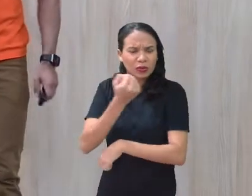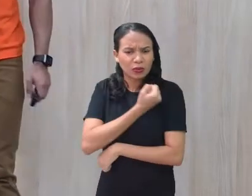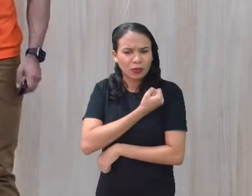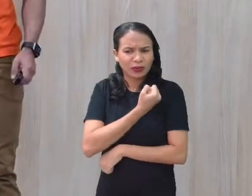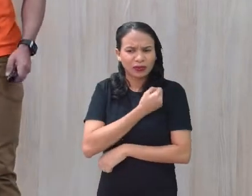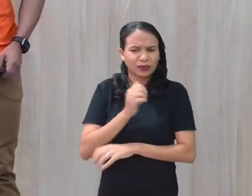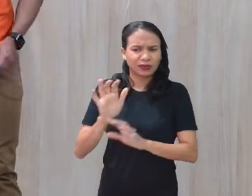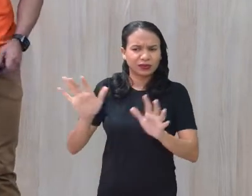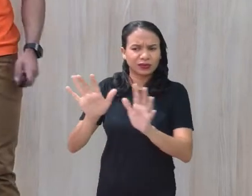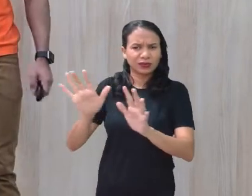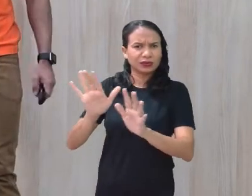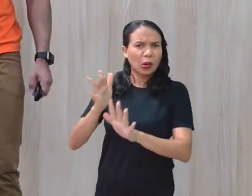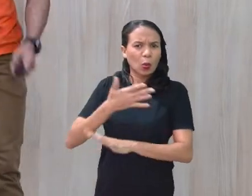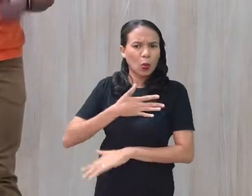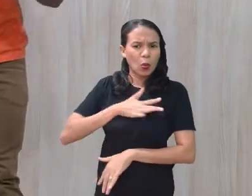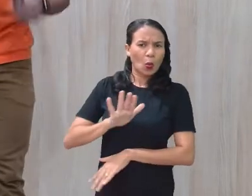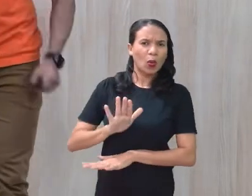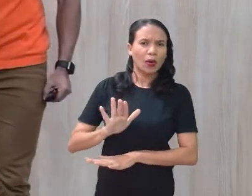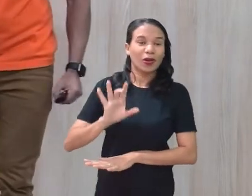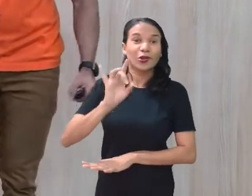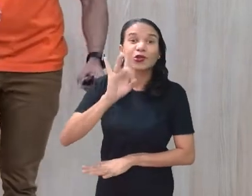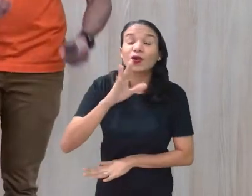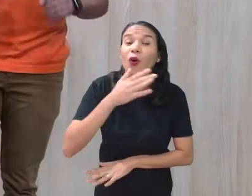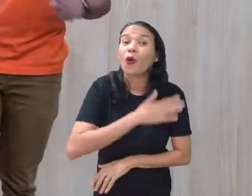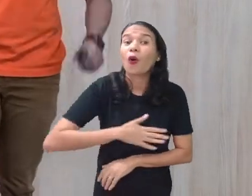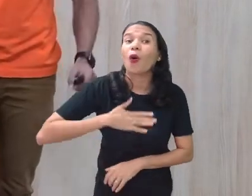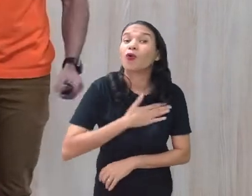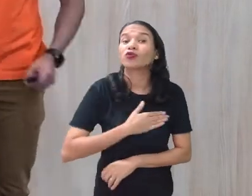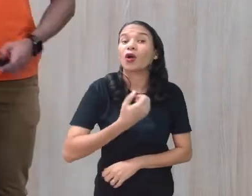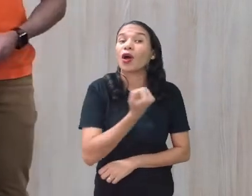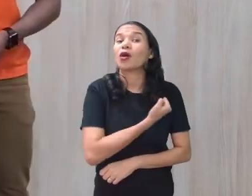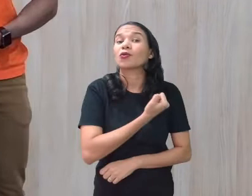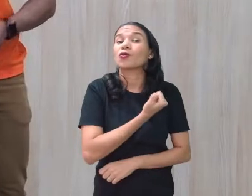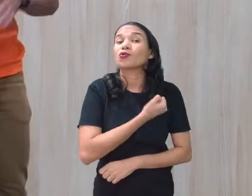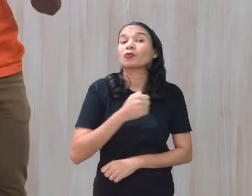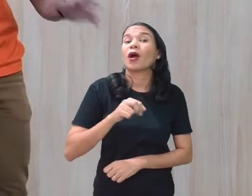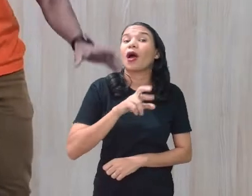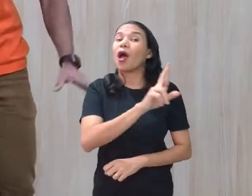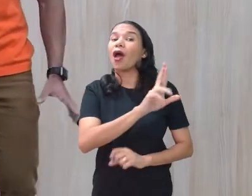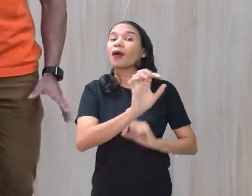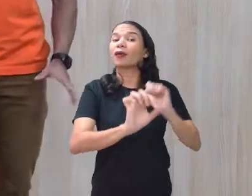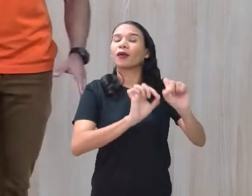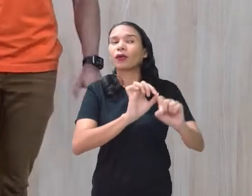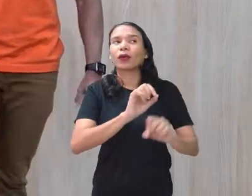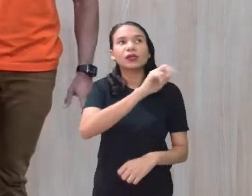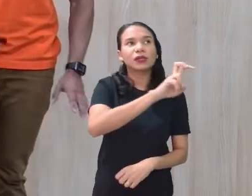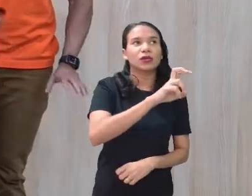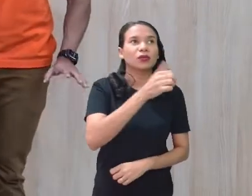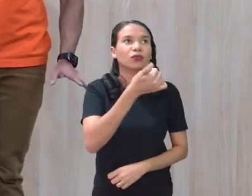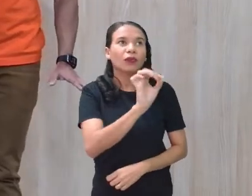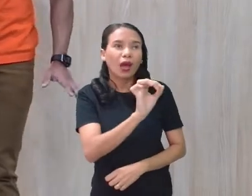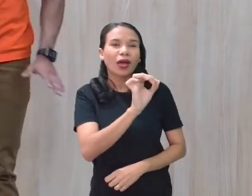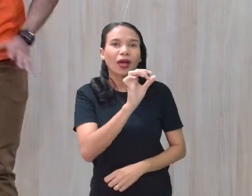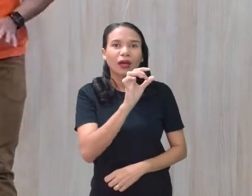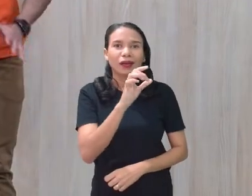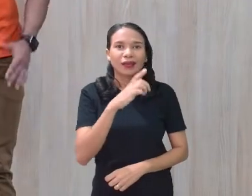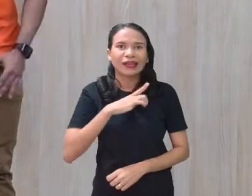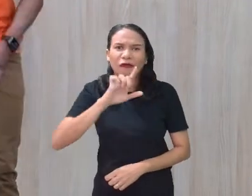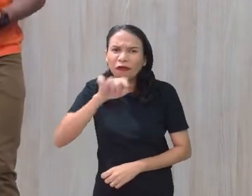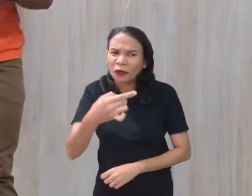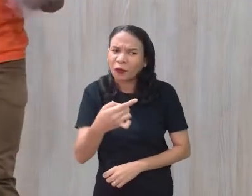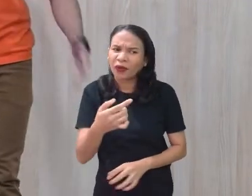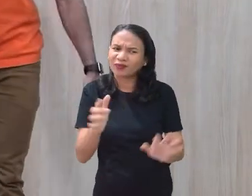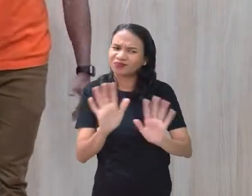coisa vocês não gostam, vocês só gostam de número natural, né? Até lá os 5, 10, teve vírgula, já não